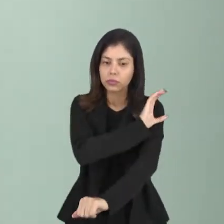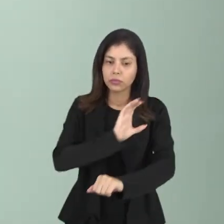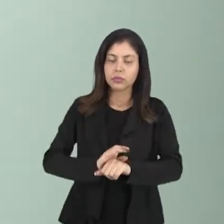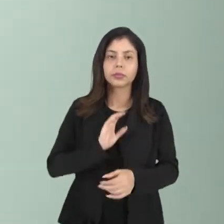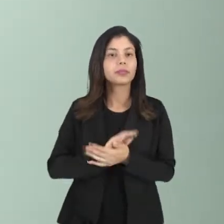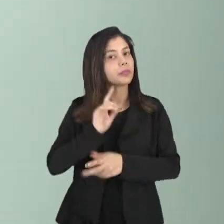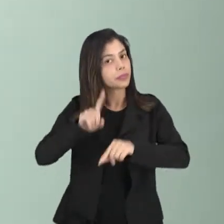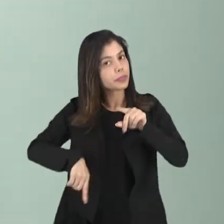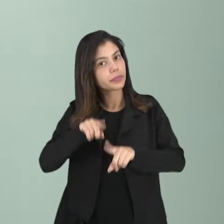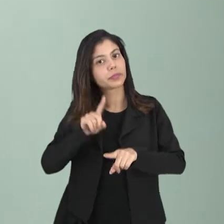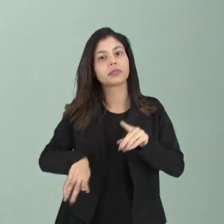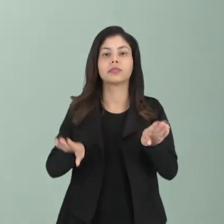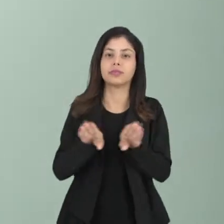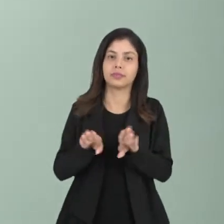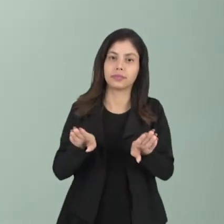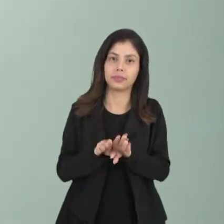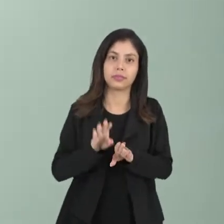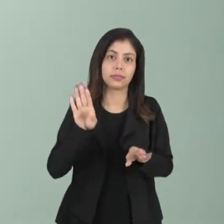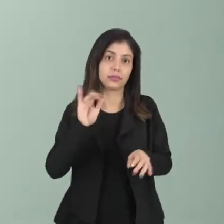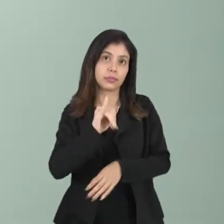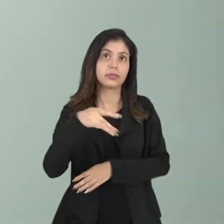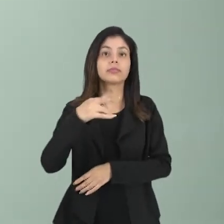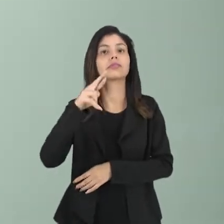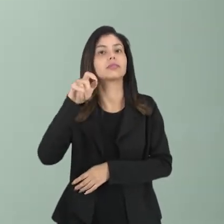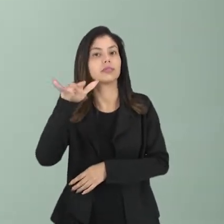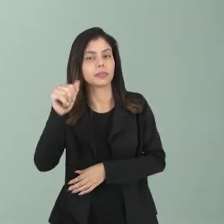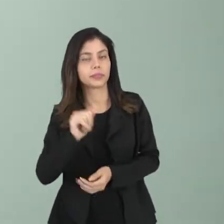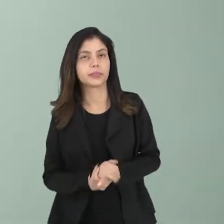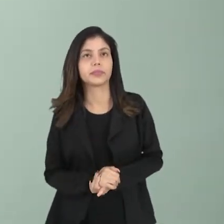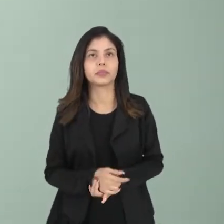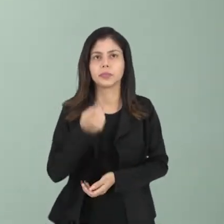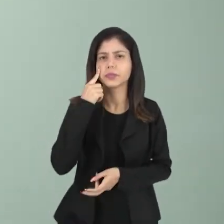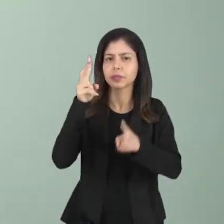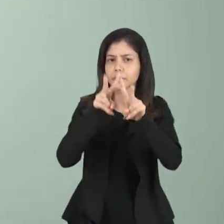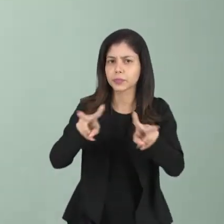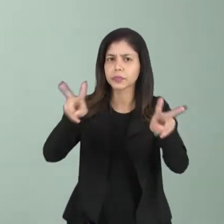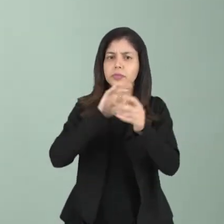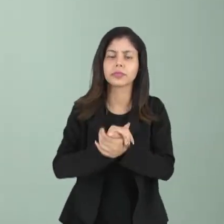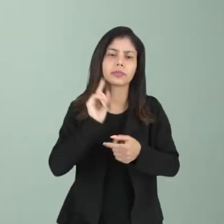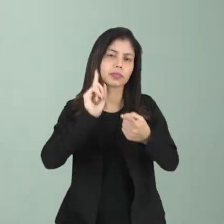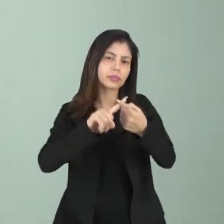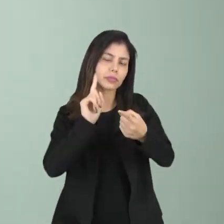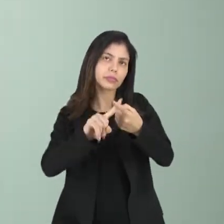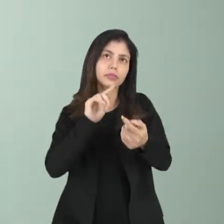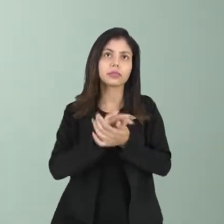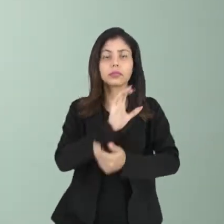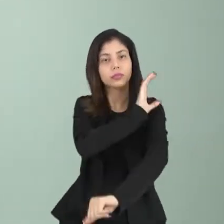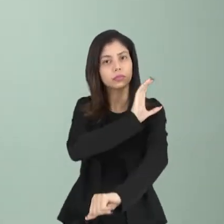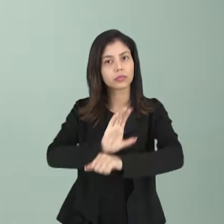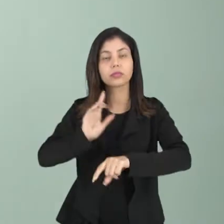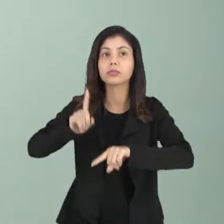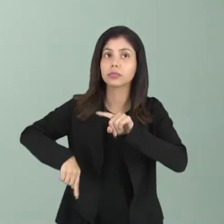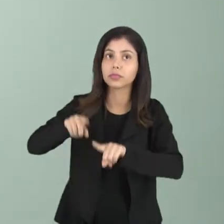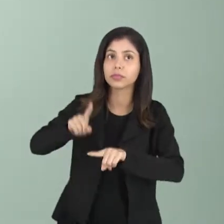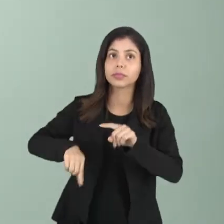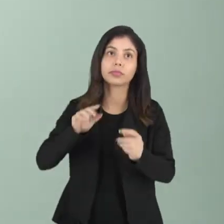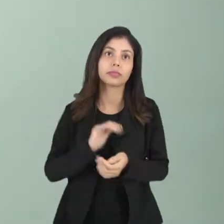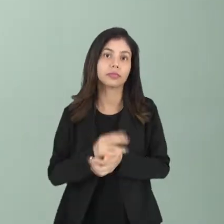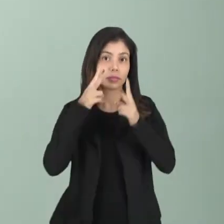cultura material e imaterial. Vamos visualizar, primeiramente, cultura